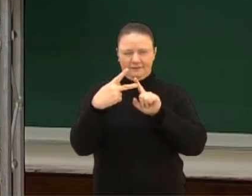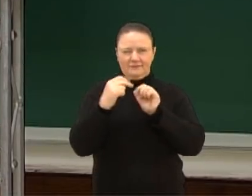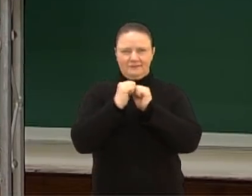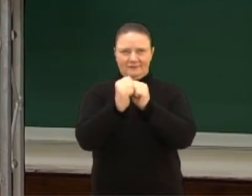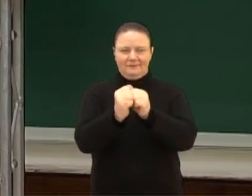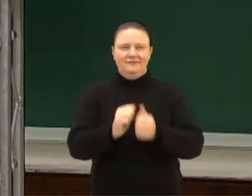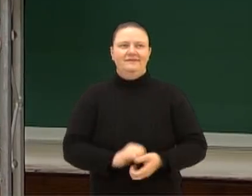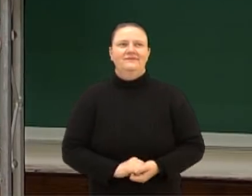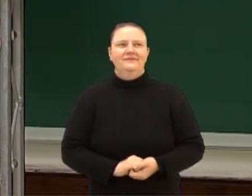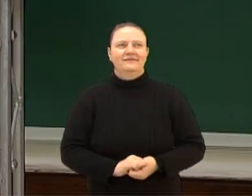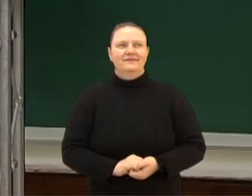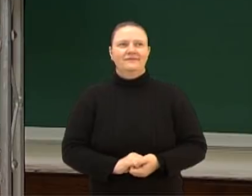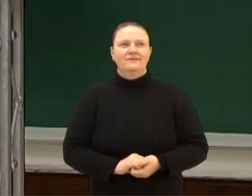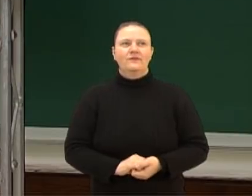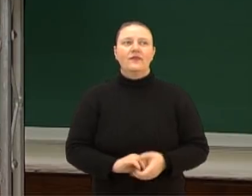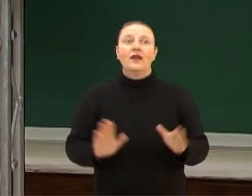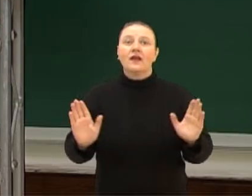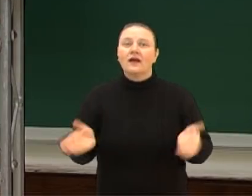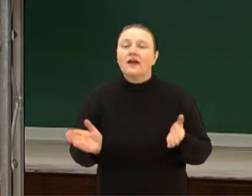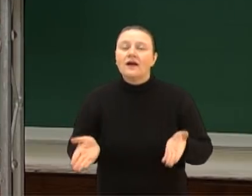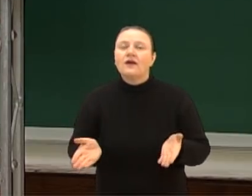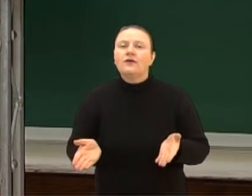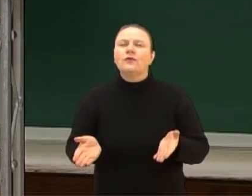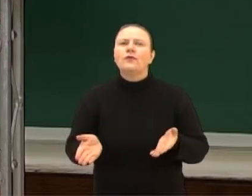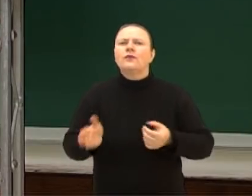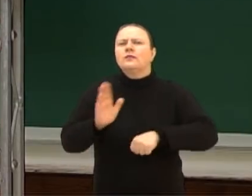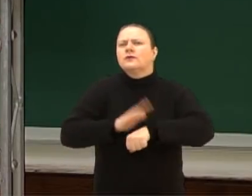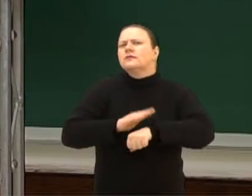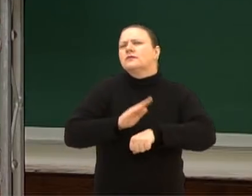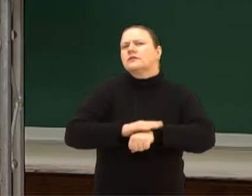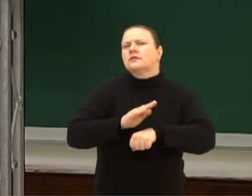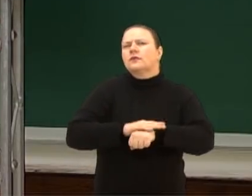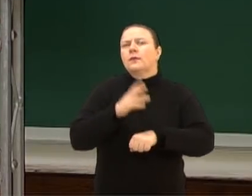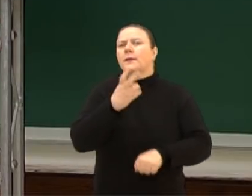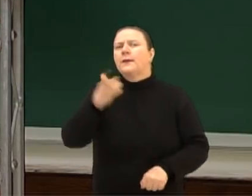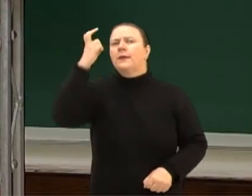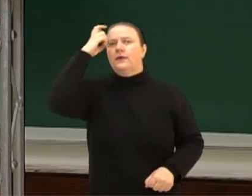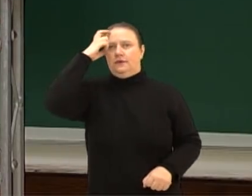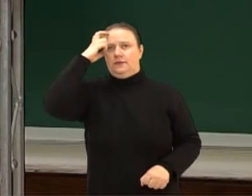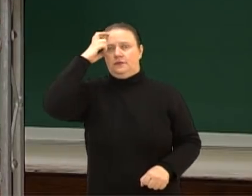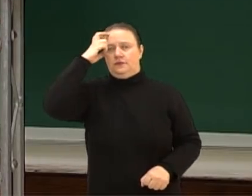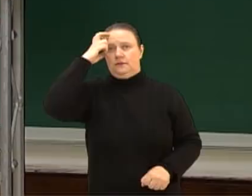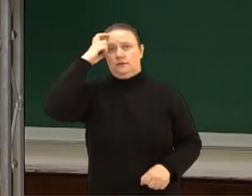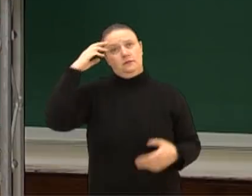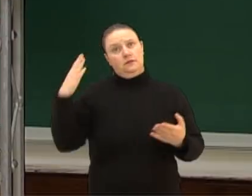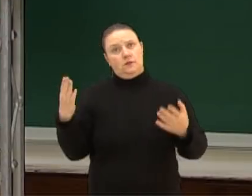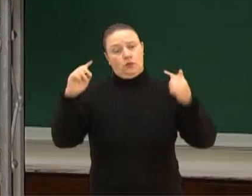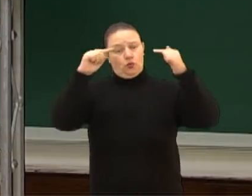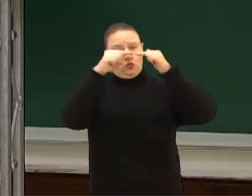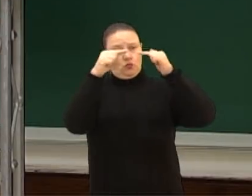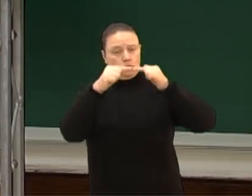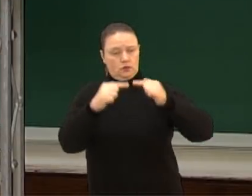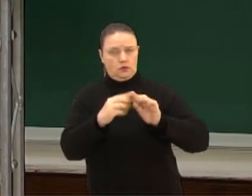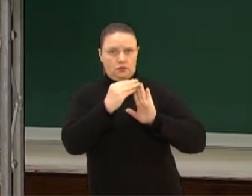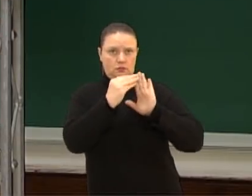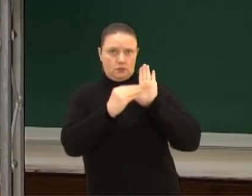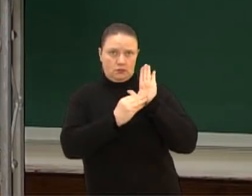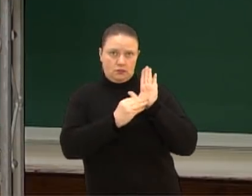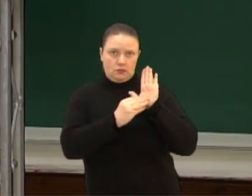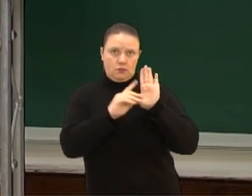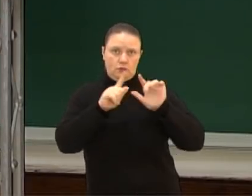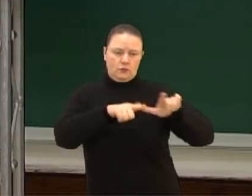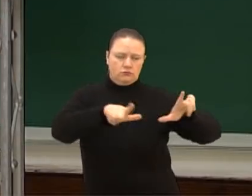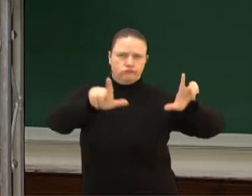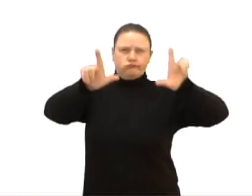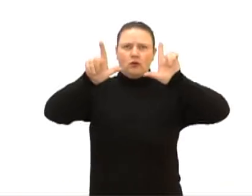beleza? E agora uma situação de cultura aqui, tá bom? Relacionada ao conteúdo de hoje sobre o gênero